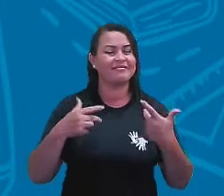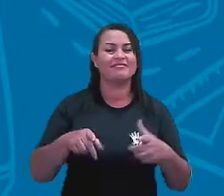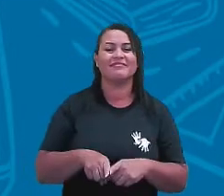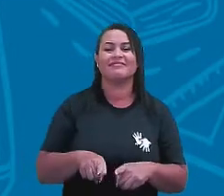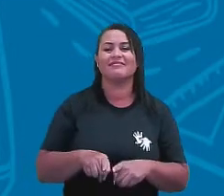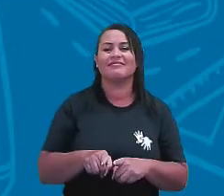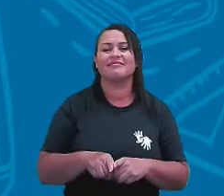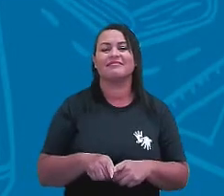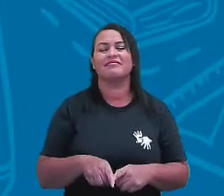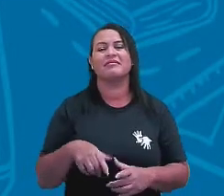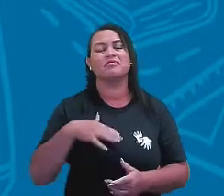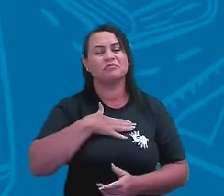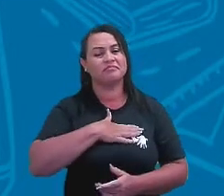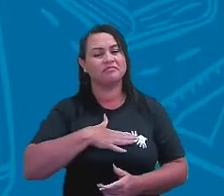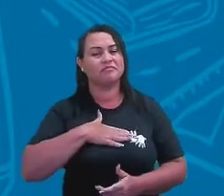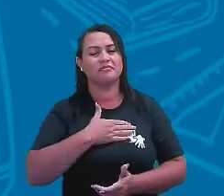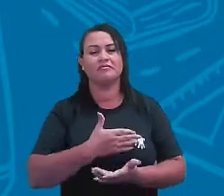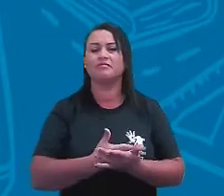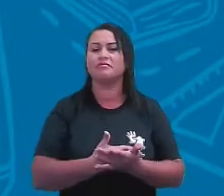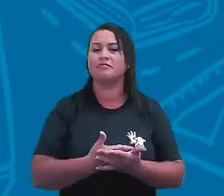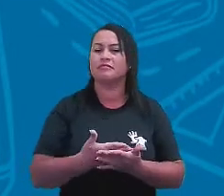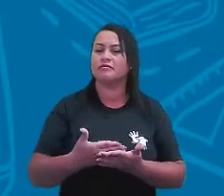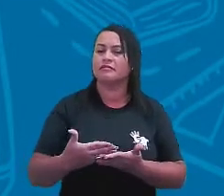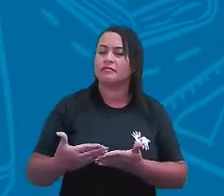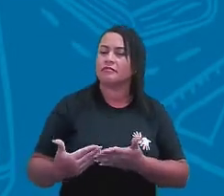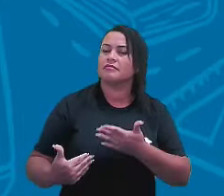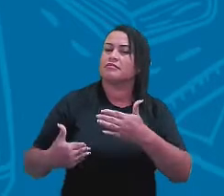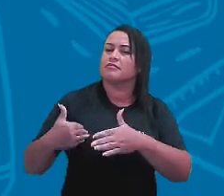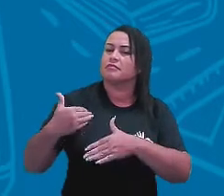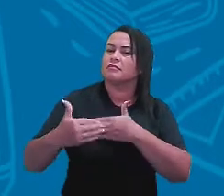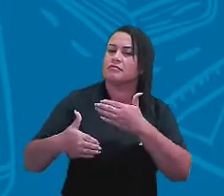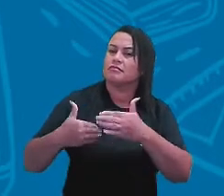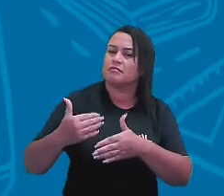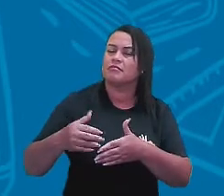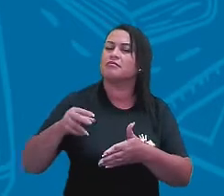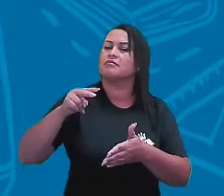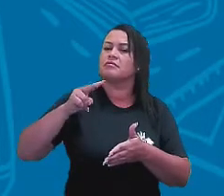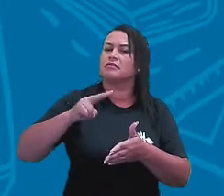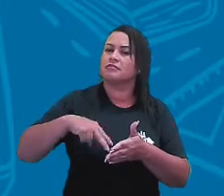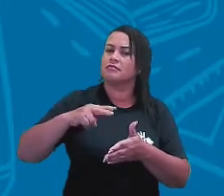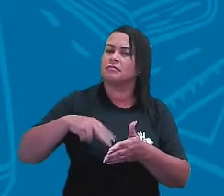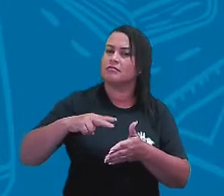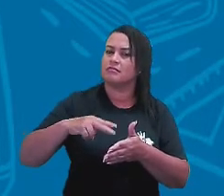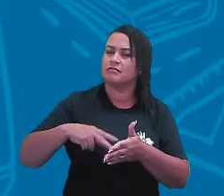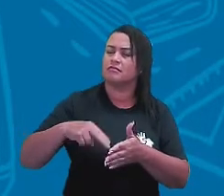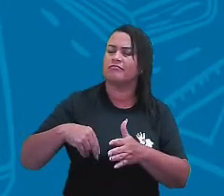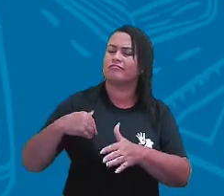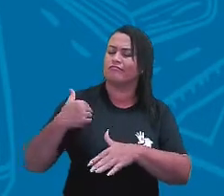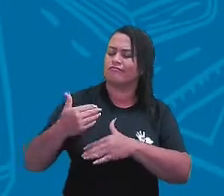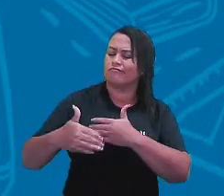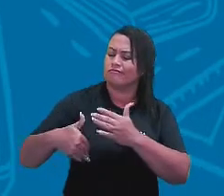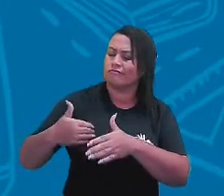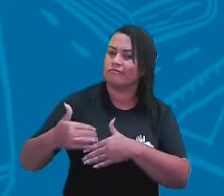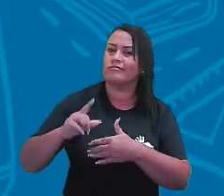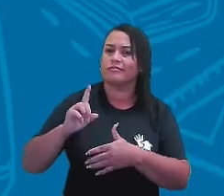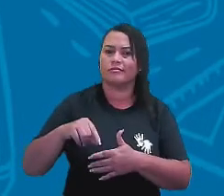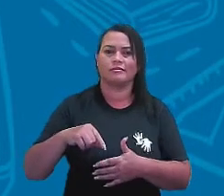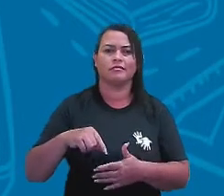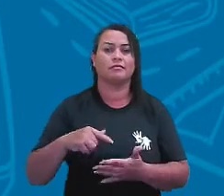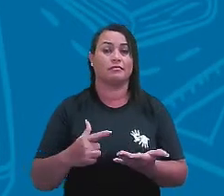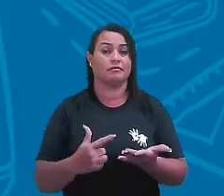iniciando aí o processo de leitura, alguns ainda estão aí encaminhando a leitura, né? Desenvolvendo essa leitura. É um